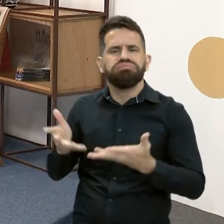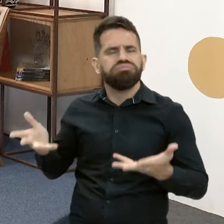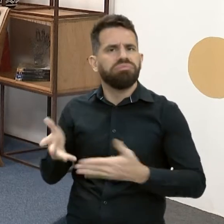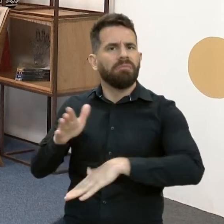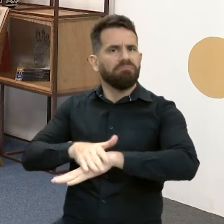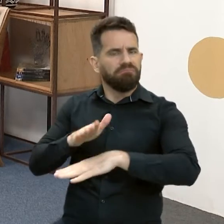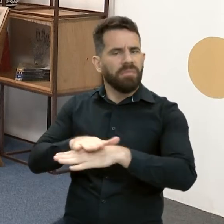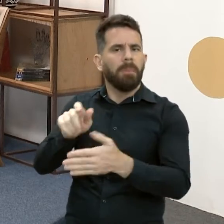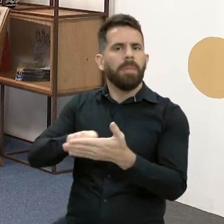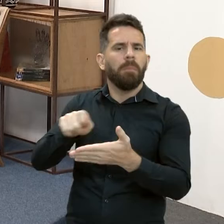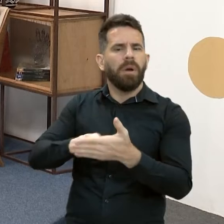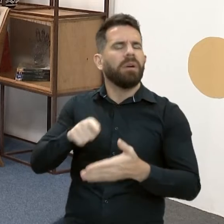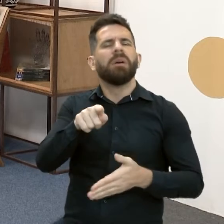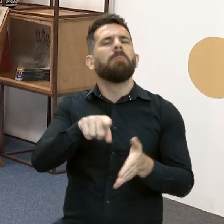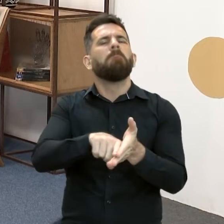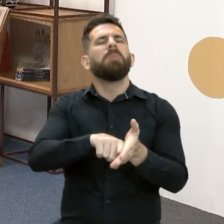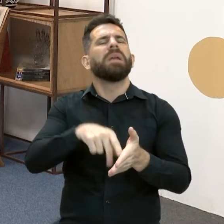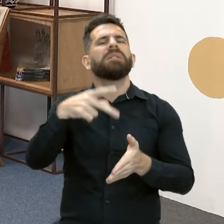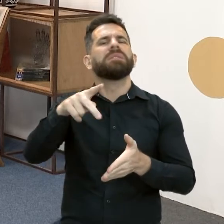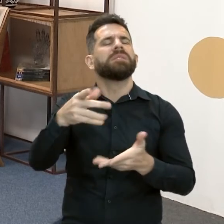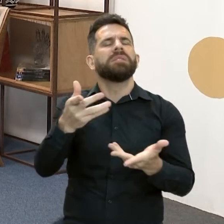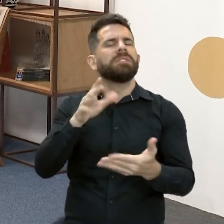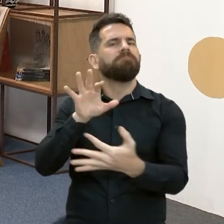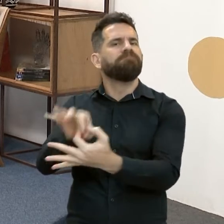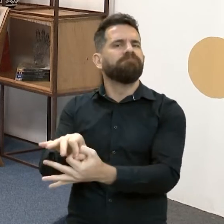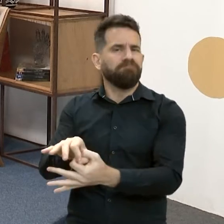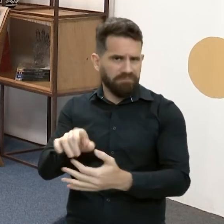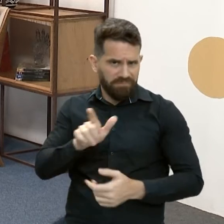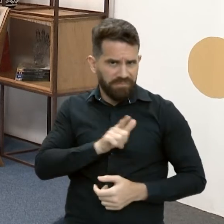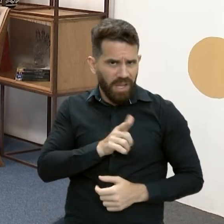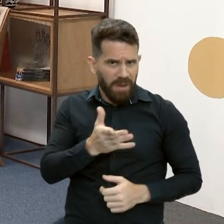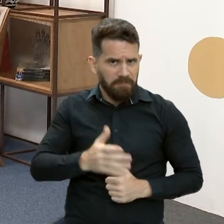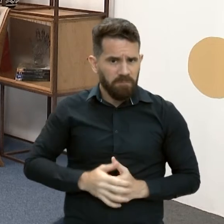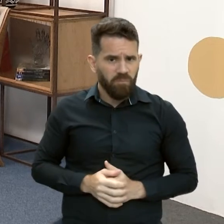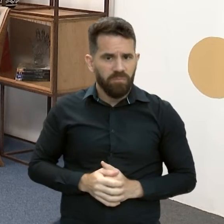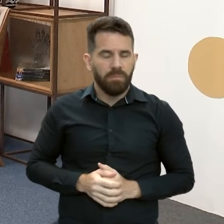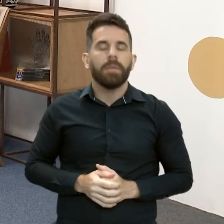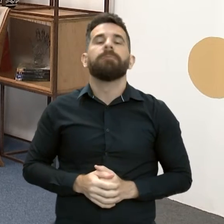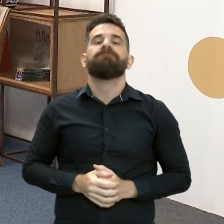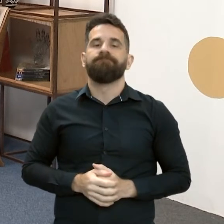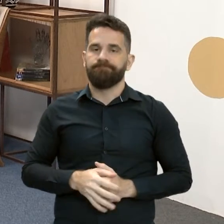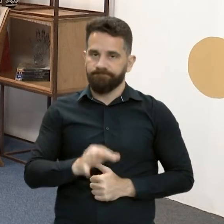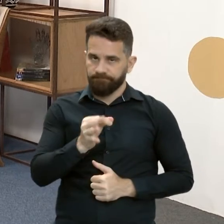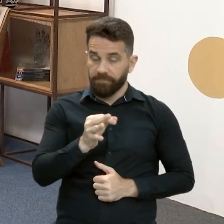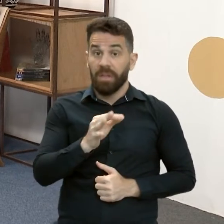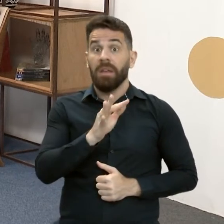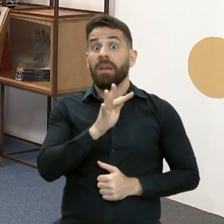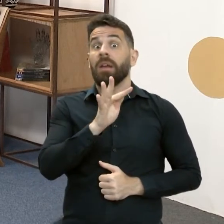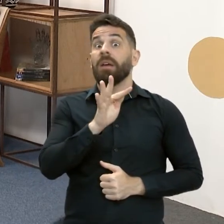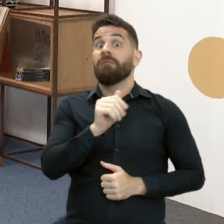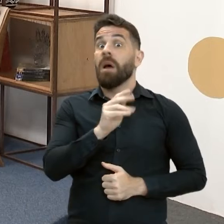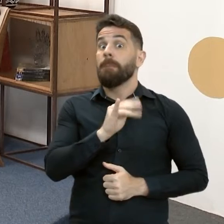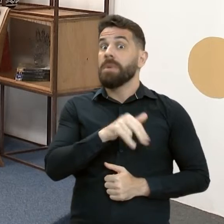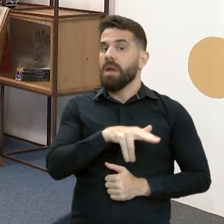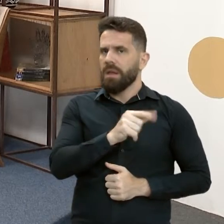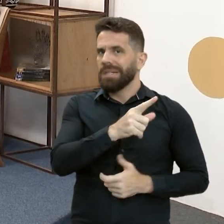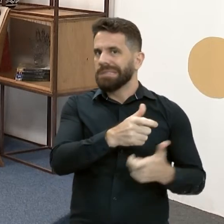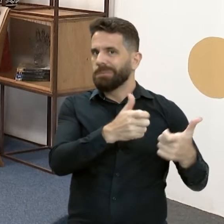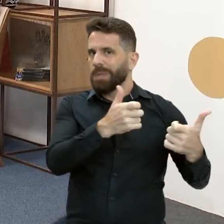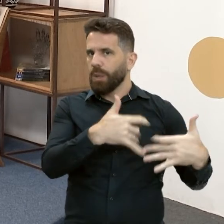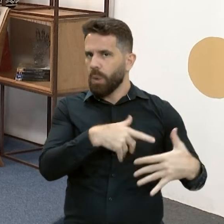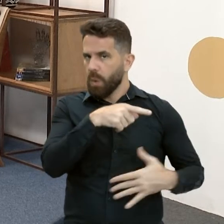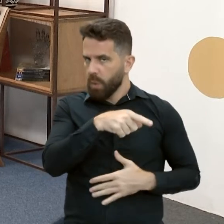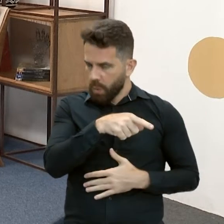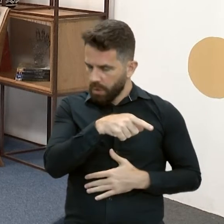que sua pesquisa mostra? Como a Fabiana acabou de dizer, ela foi criada no contexto de